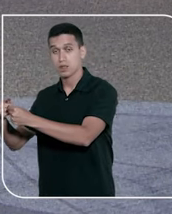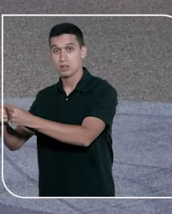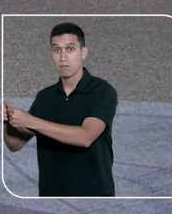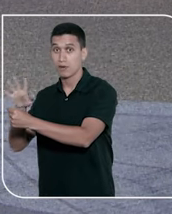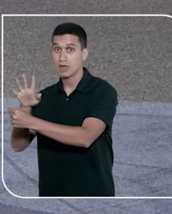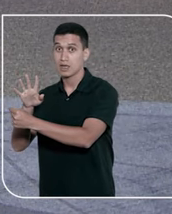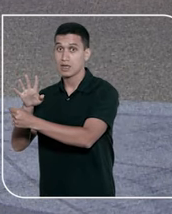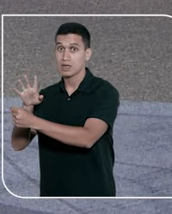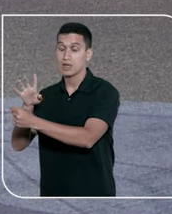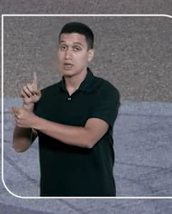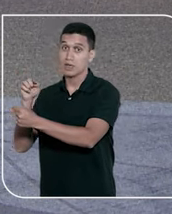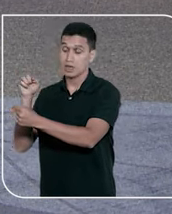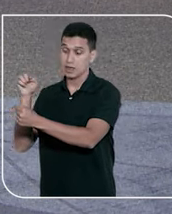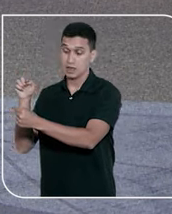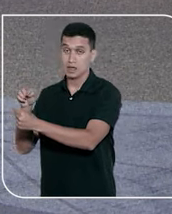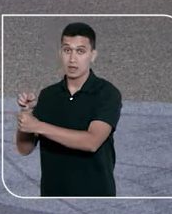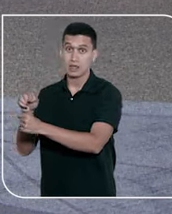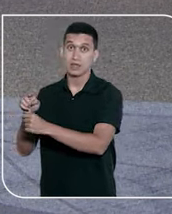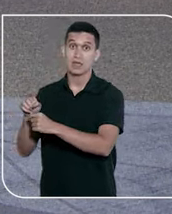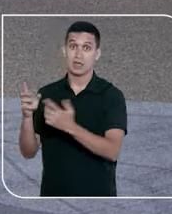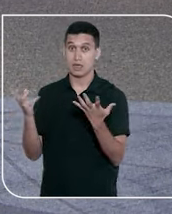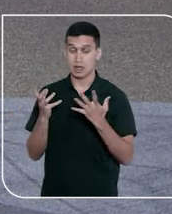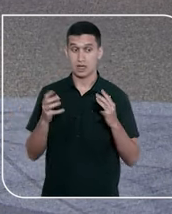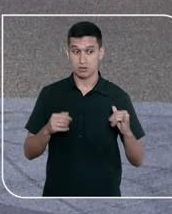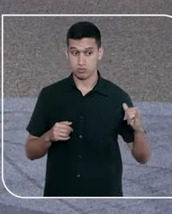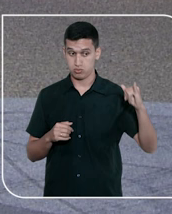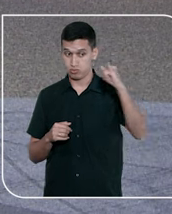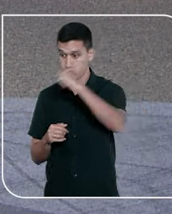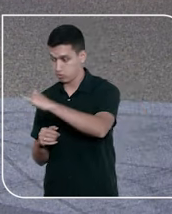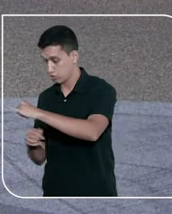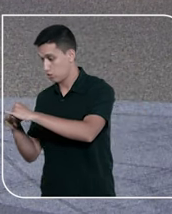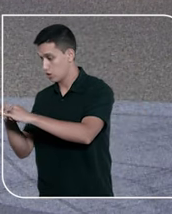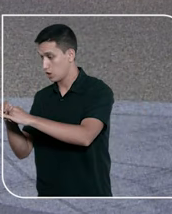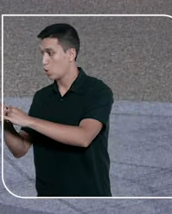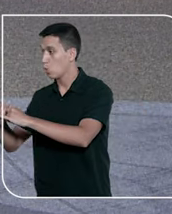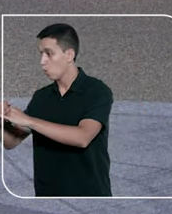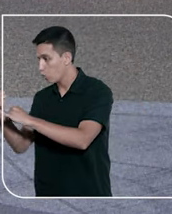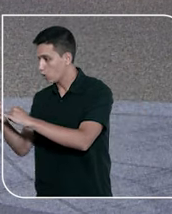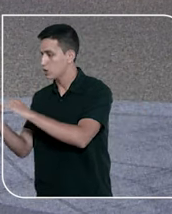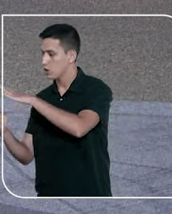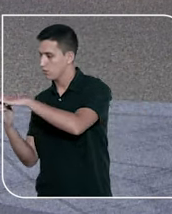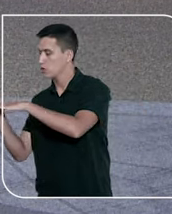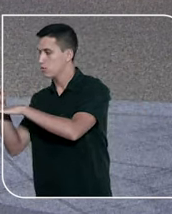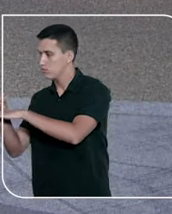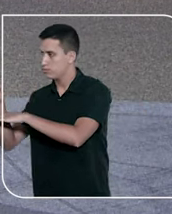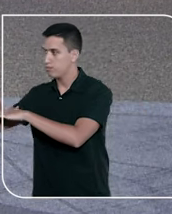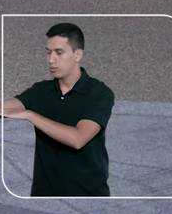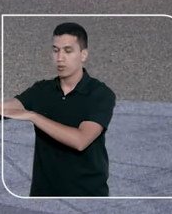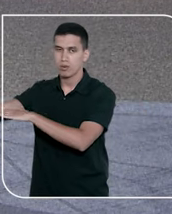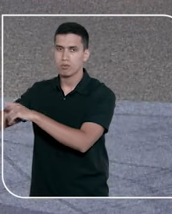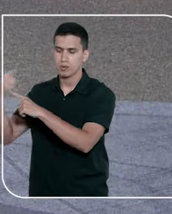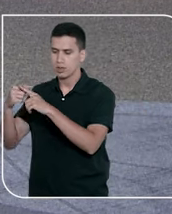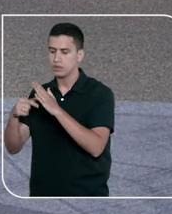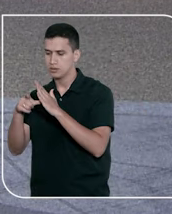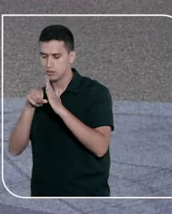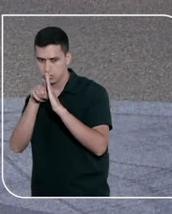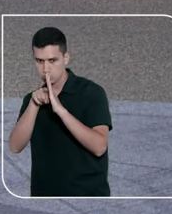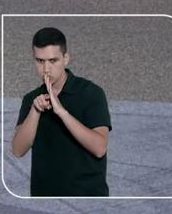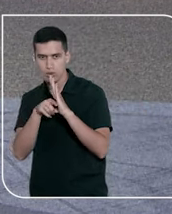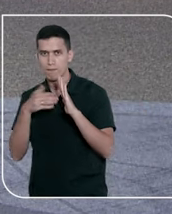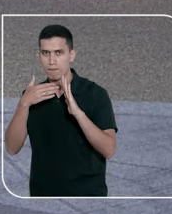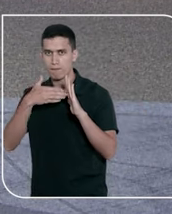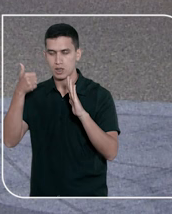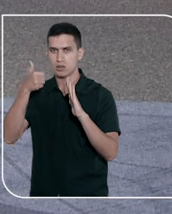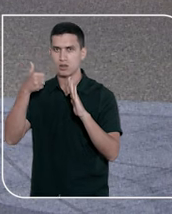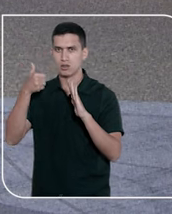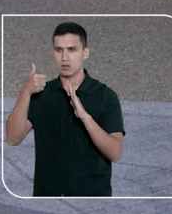pretende finalizar a viagem no local da conexão, porque achou o valor mais em conta do que se comprasse um voo direto. Ele tem que pagar algum tipo de